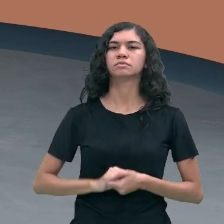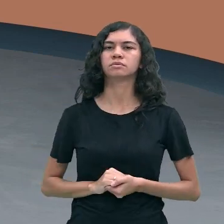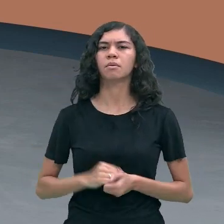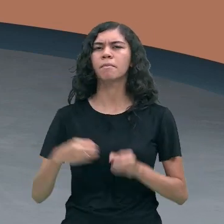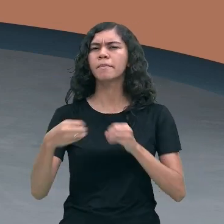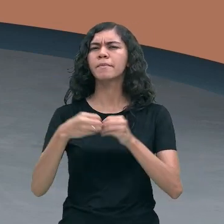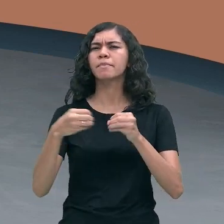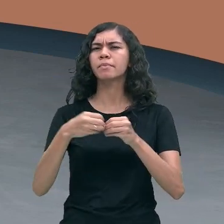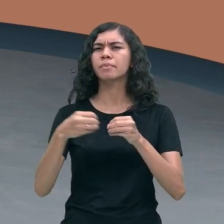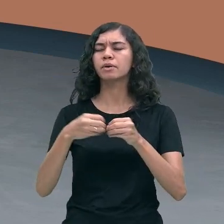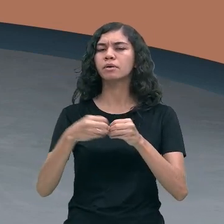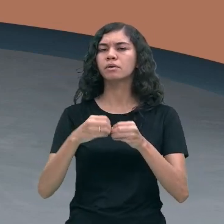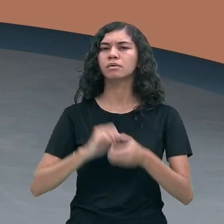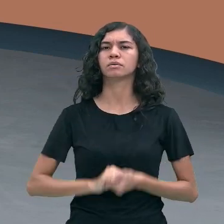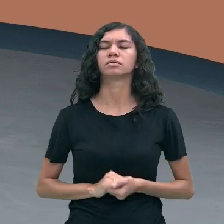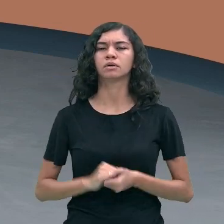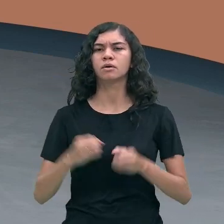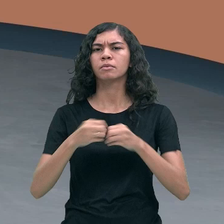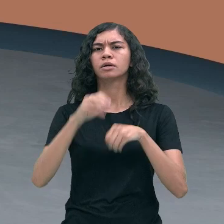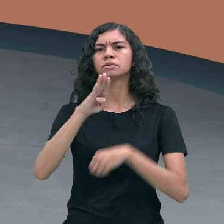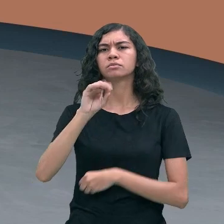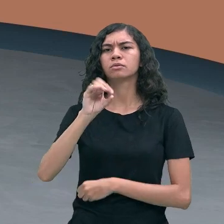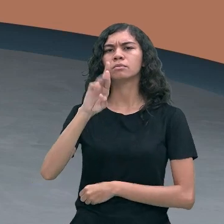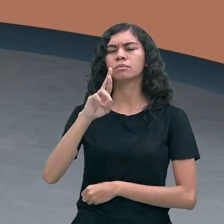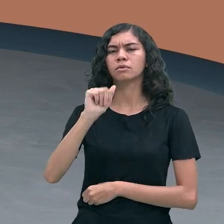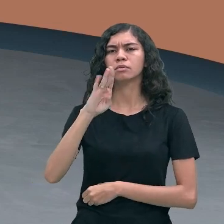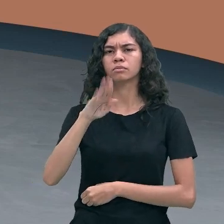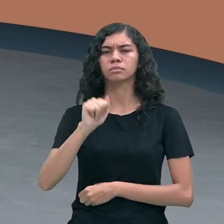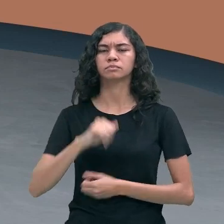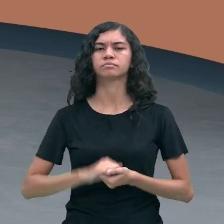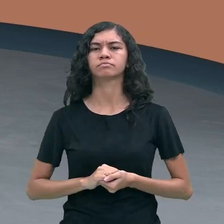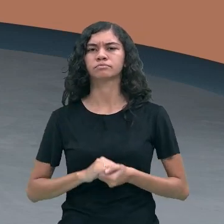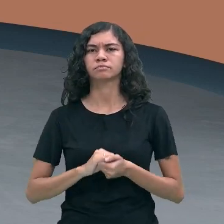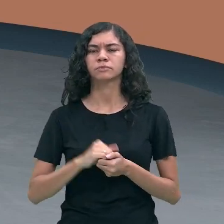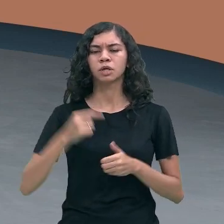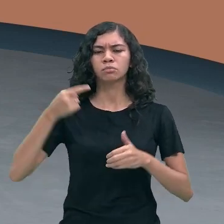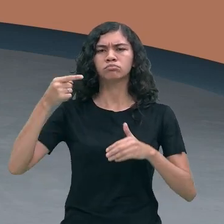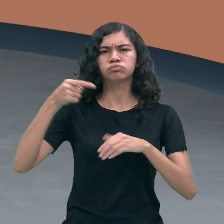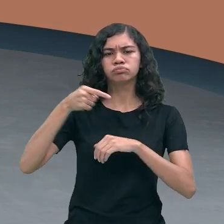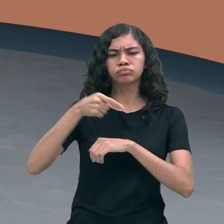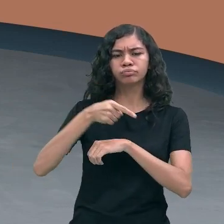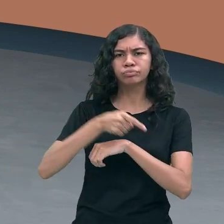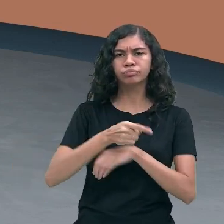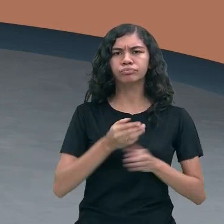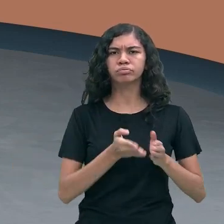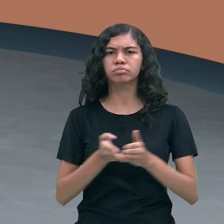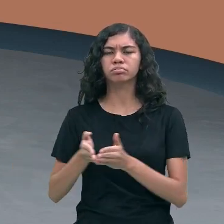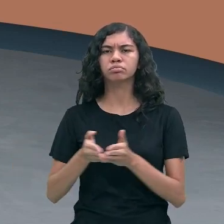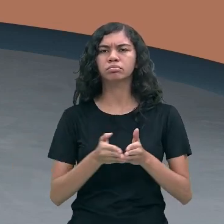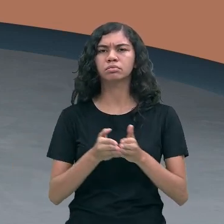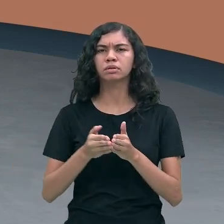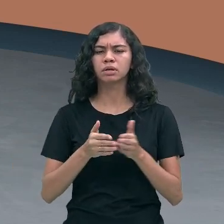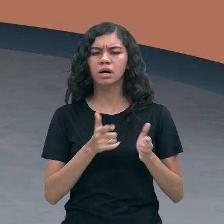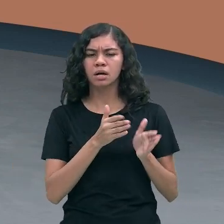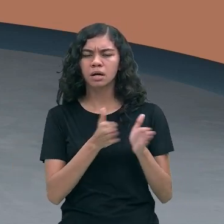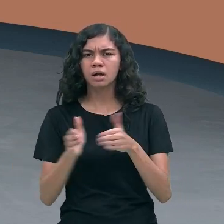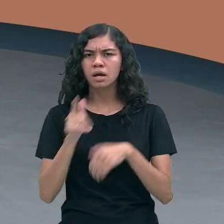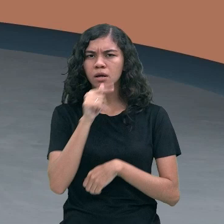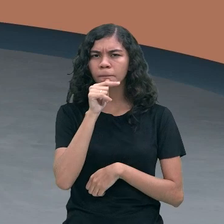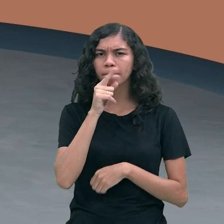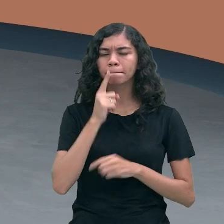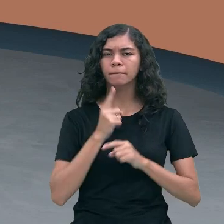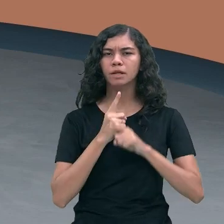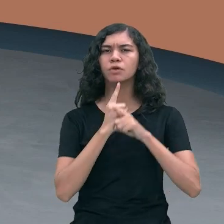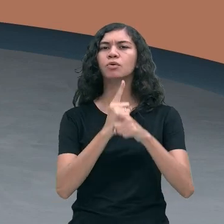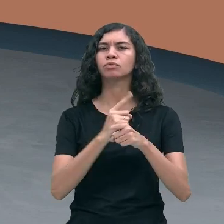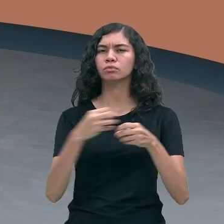Borba. Foi realizada uma expedição descendo o rio Canumã, um afluente do rio Madeira, e aí ali próximo à região